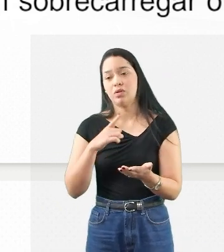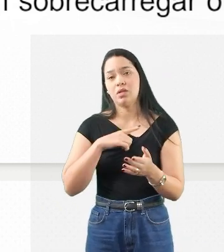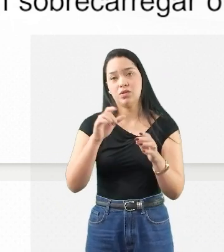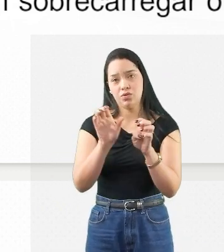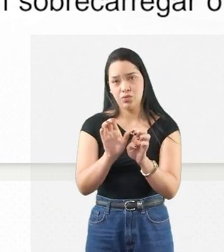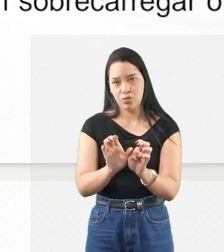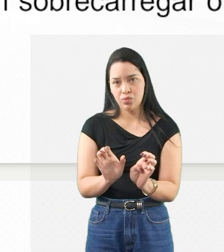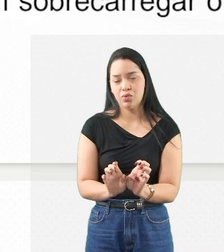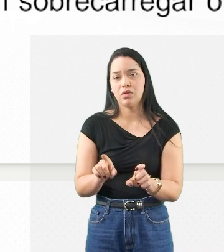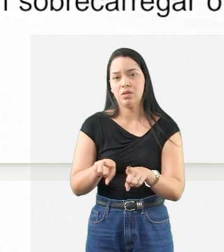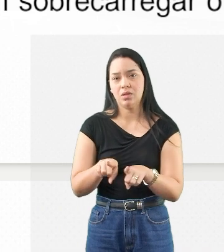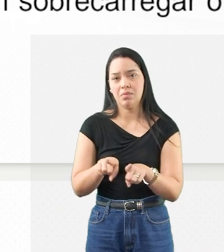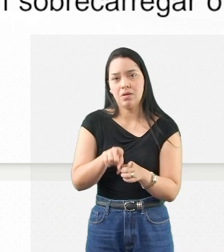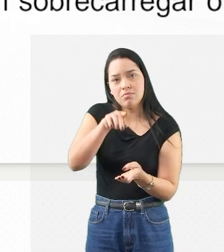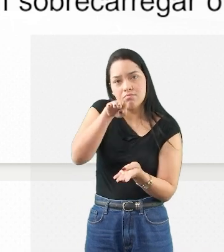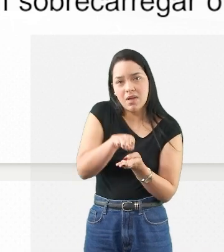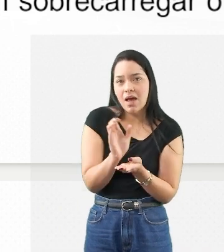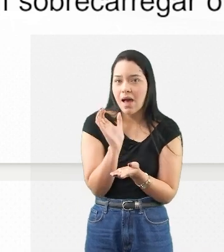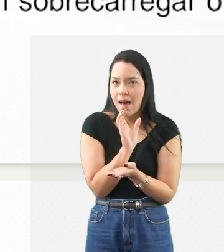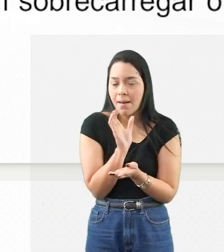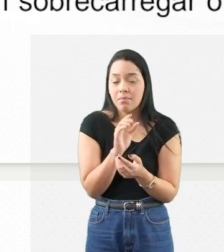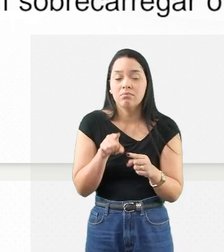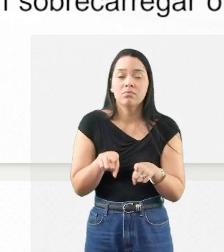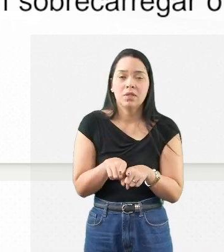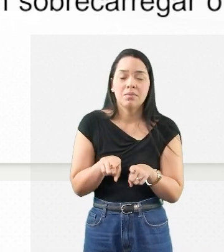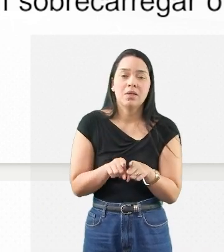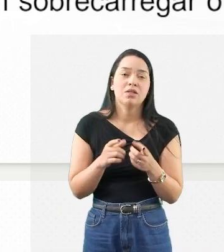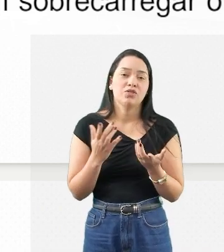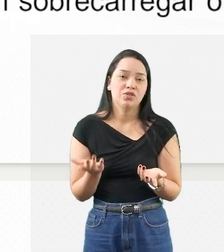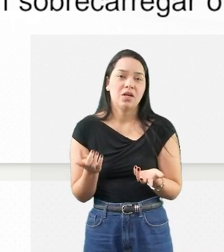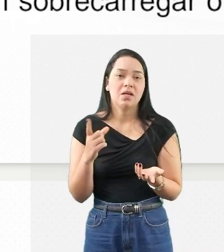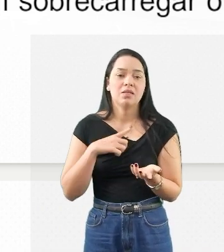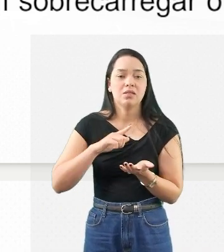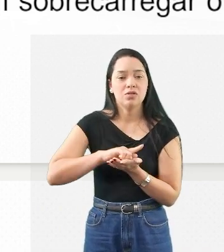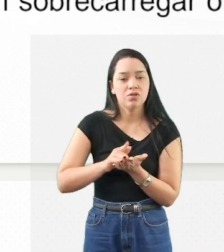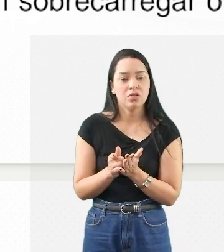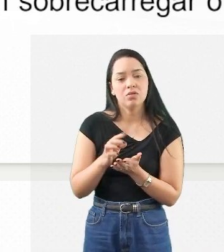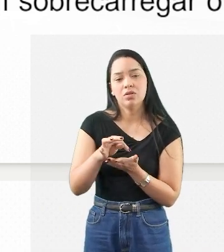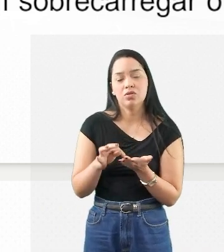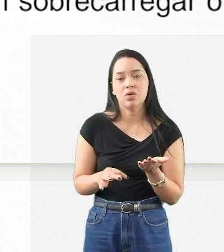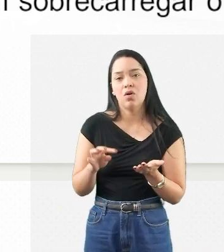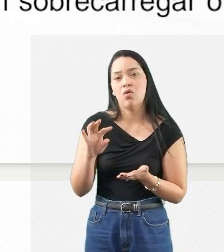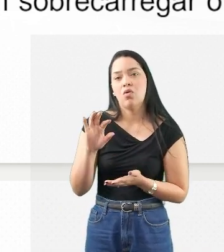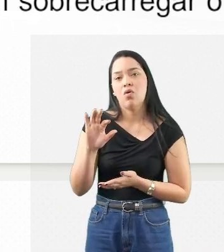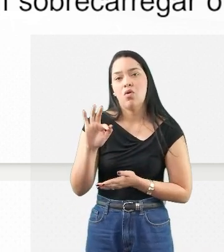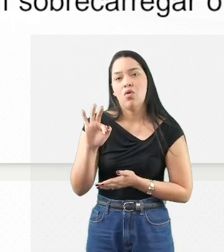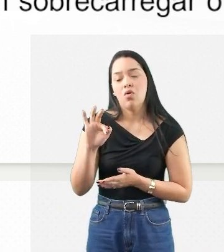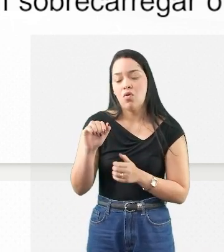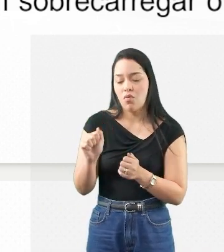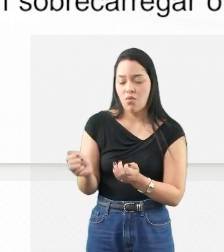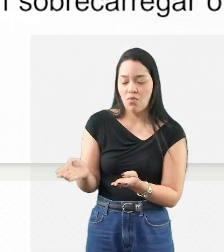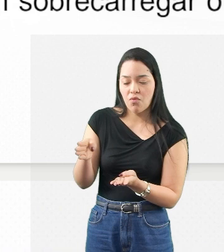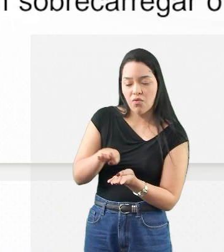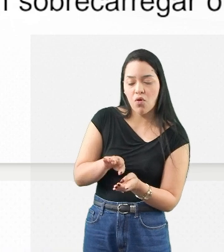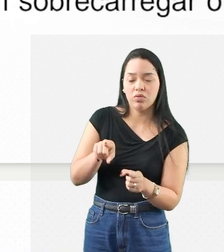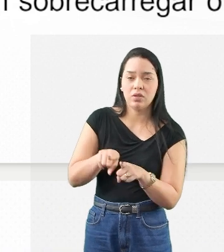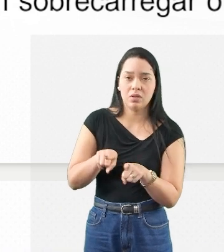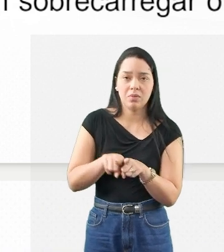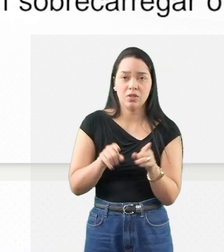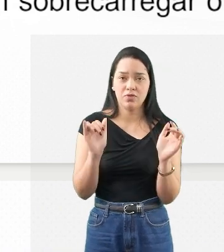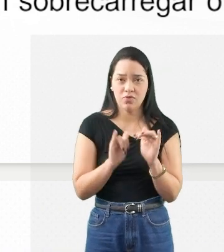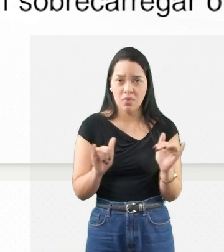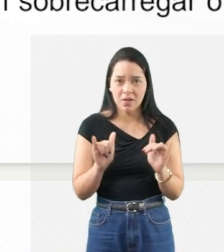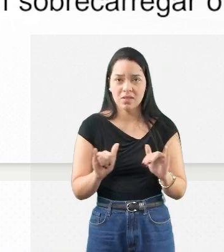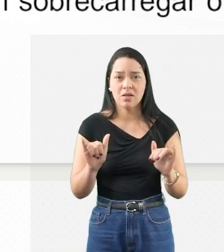estrutura mais compacta, né? Além disso, esse gênero textual folder, ele tem essa capacidade